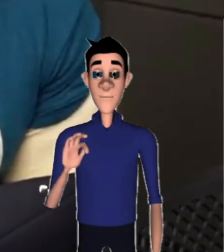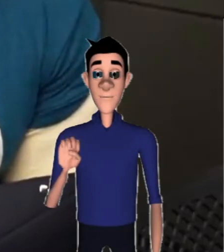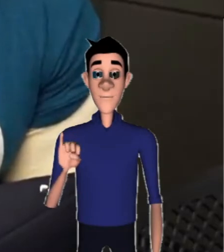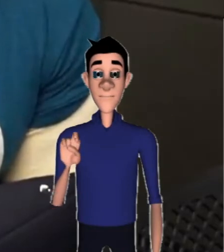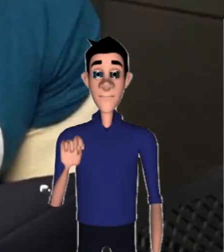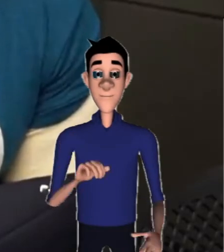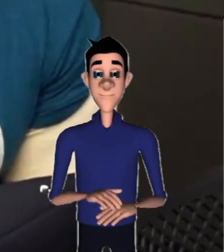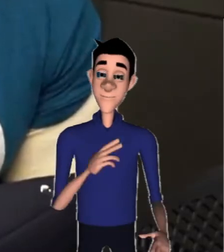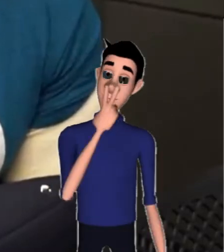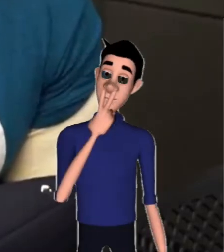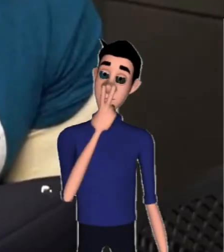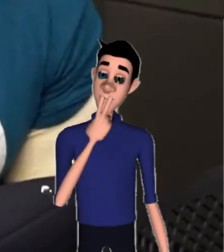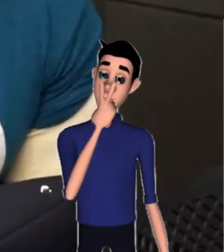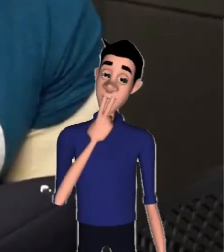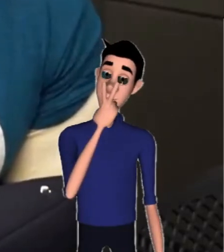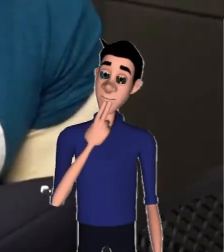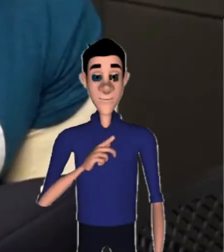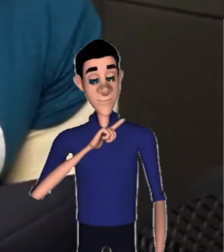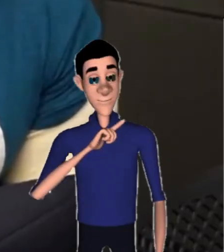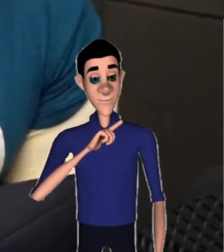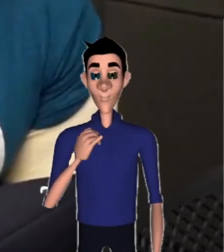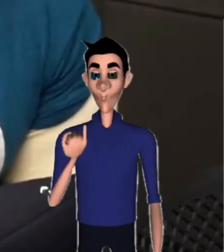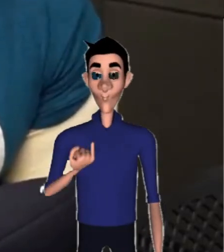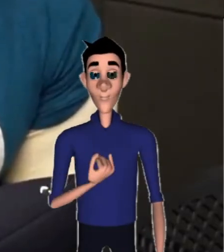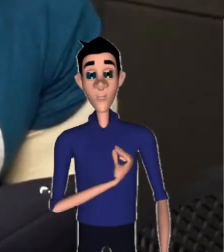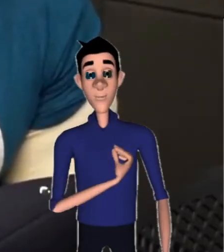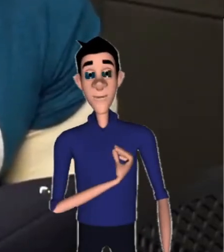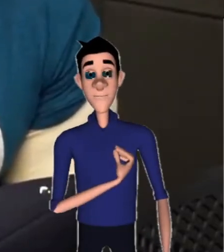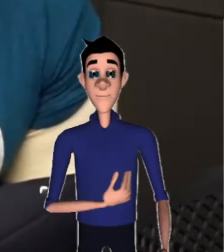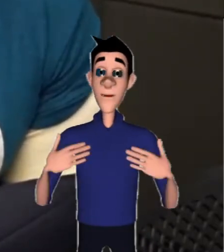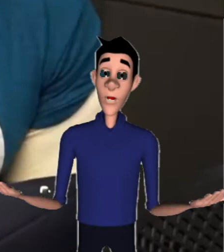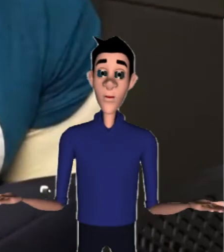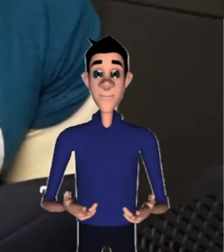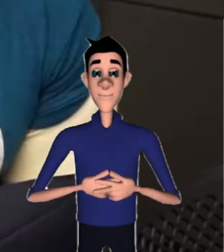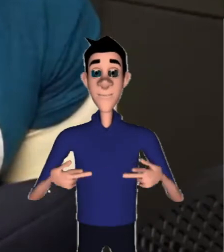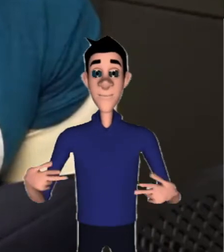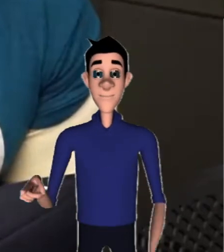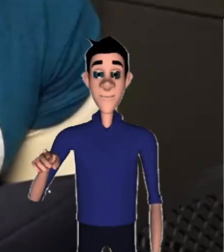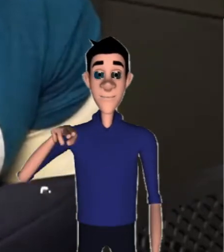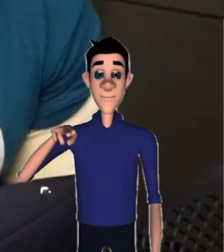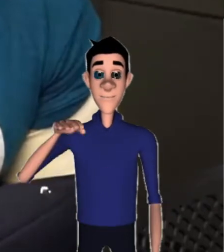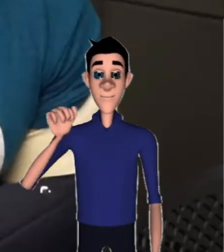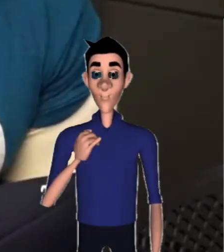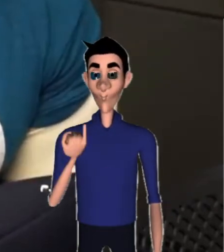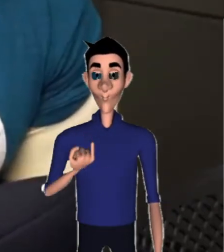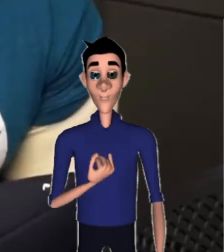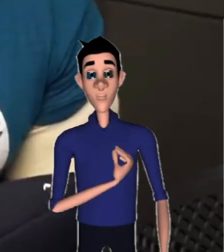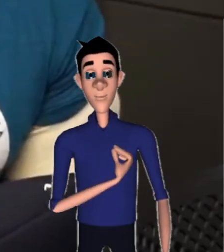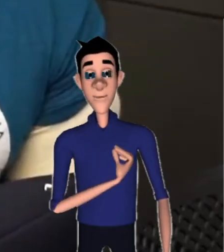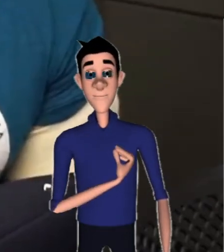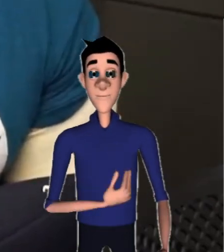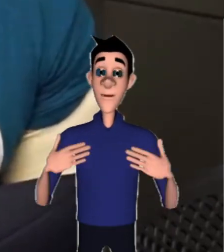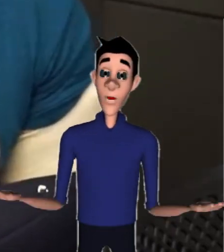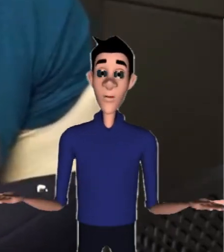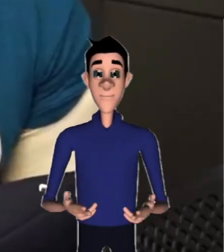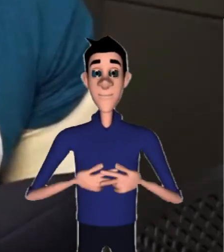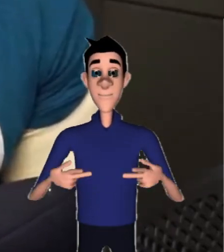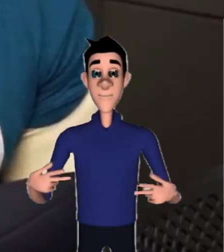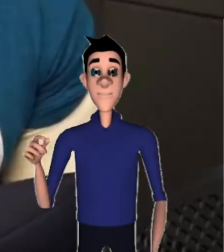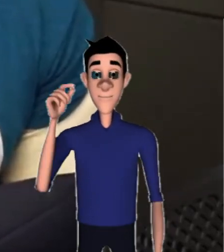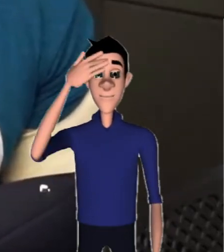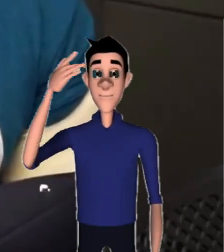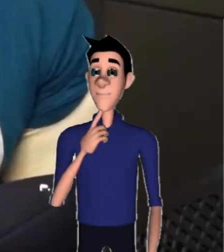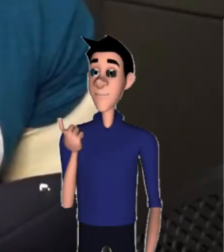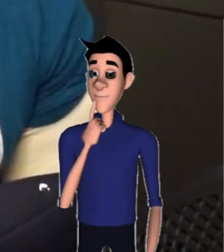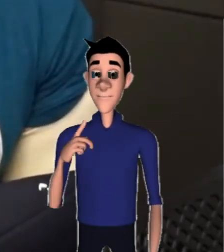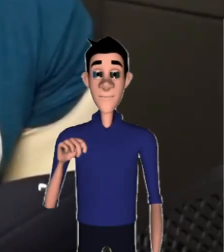calórica muito abrupta e isso já representa uma resposta restritiva para o teu organismo. Vou te dar um exemplo. 5.000 calorias é bastante,